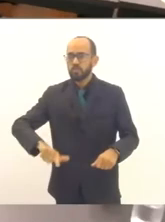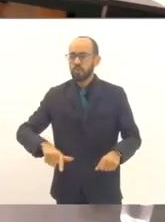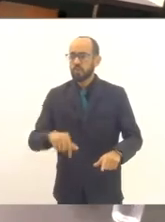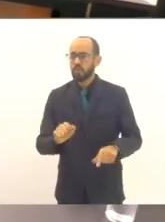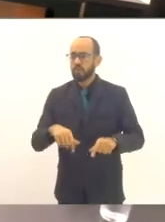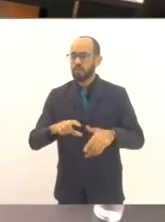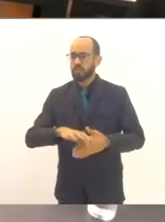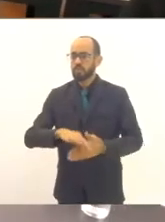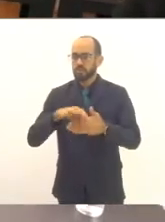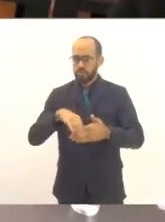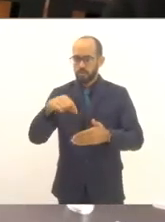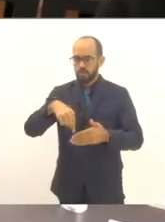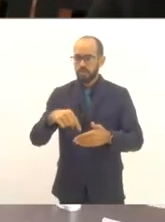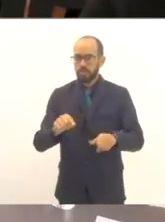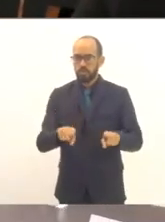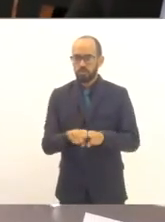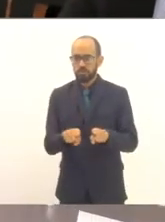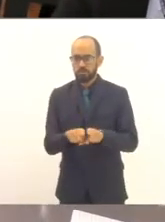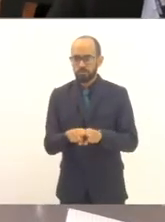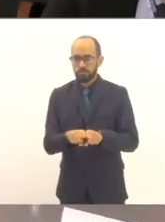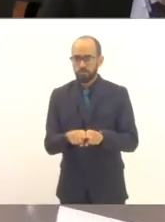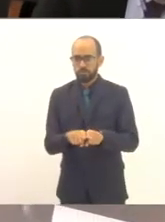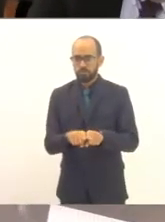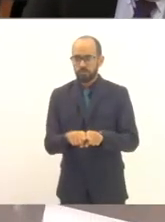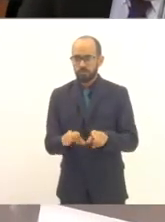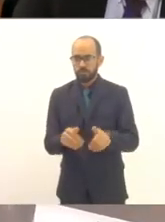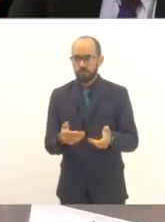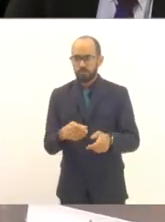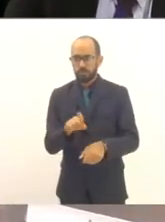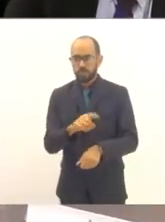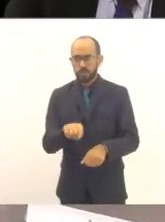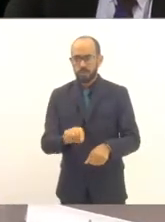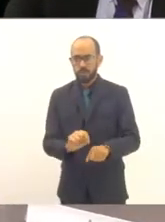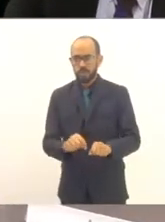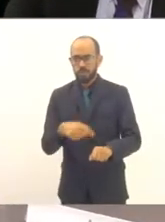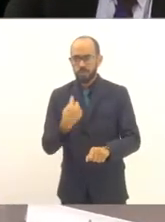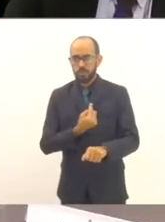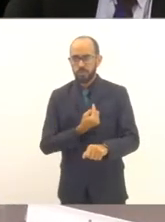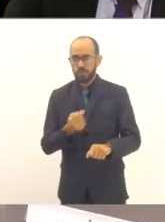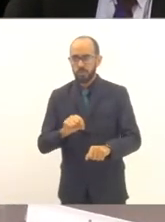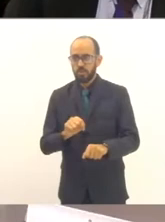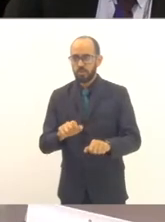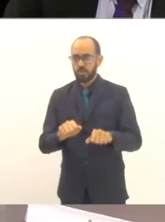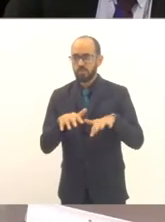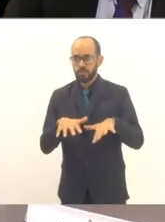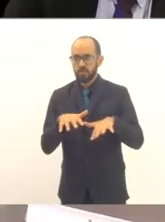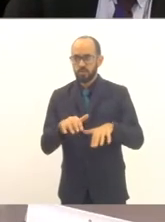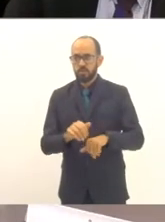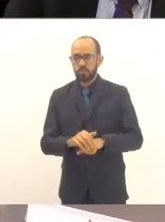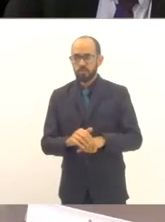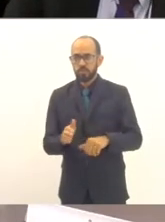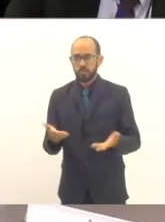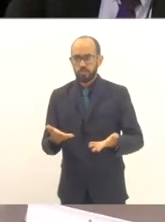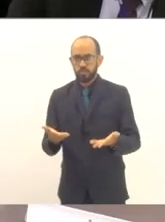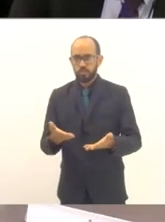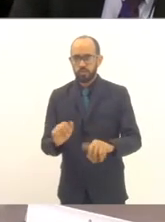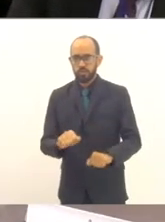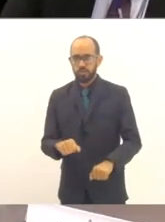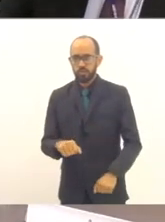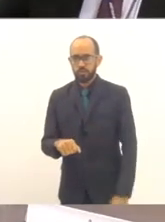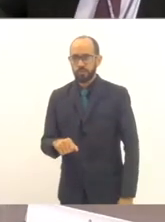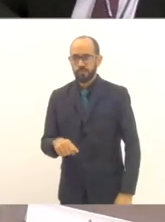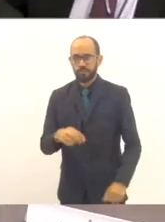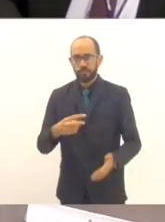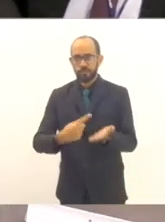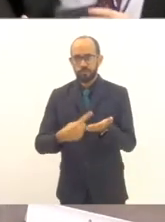autoridades aqui presentes tão tô aqui suspendendo a nossa a nossa audiência do dia de hoje está